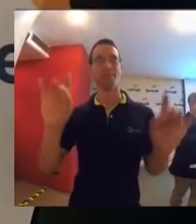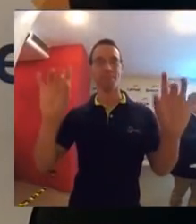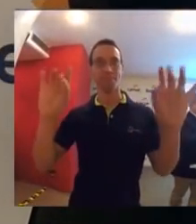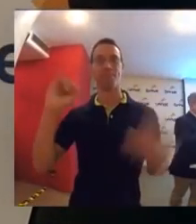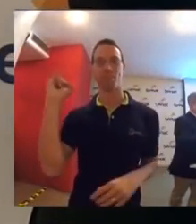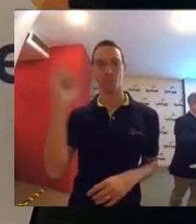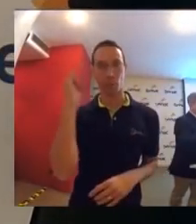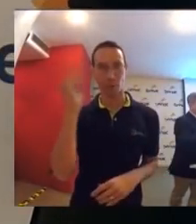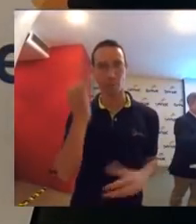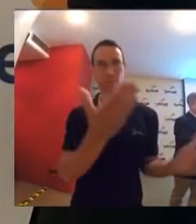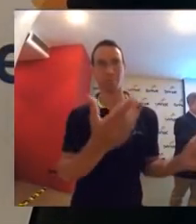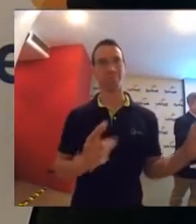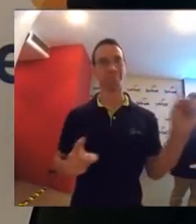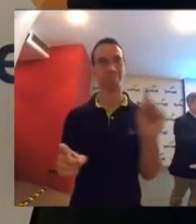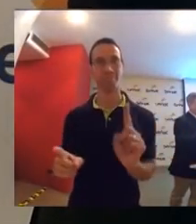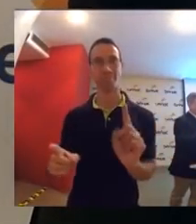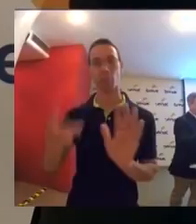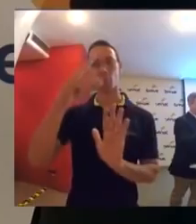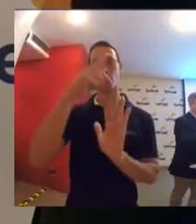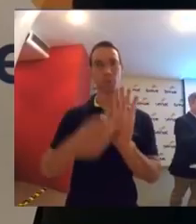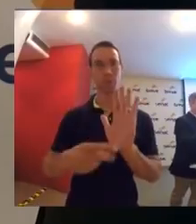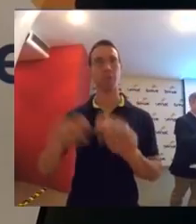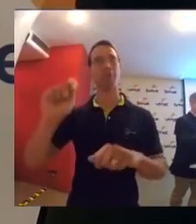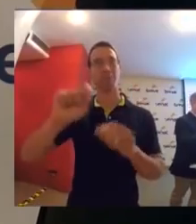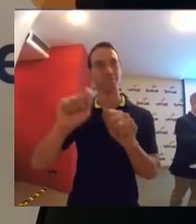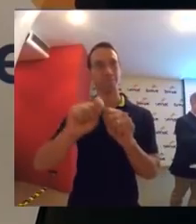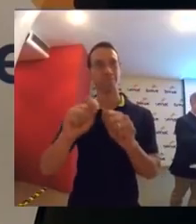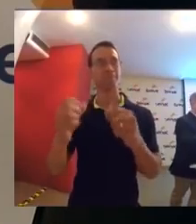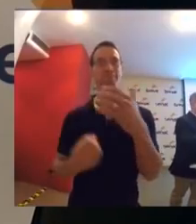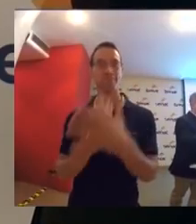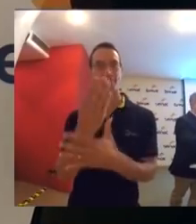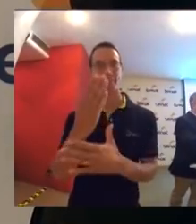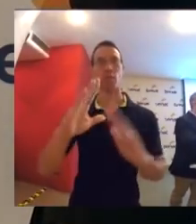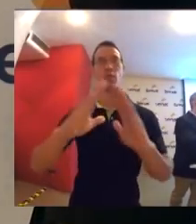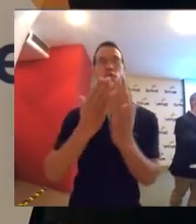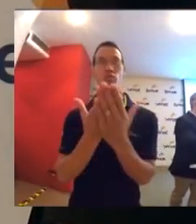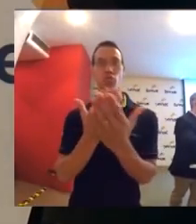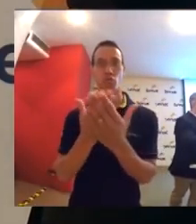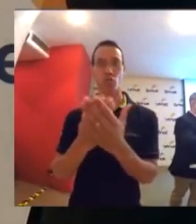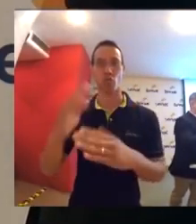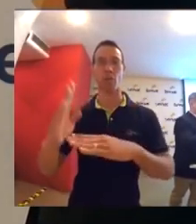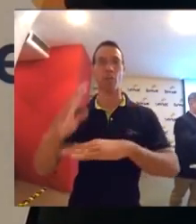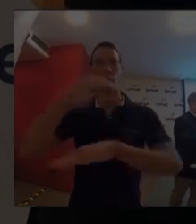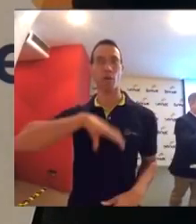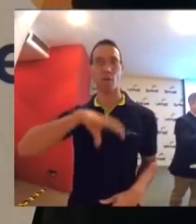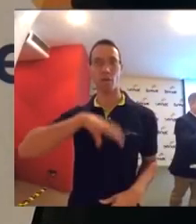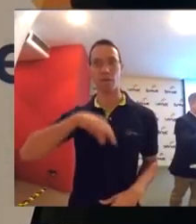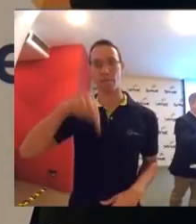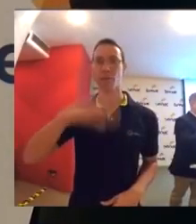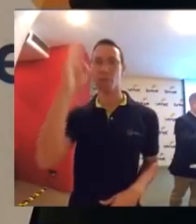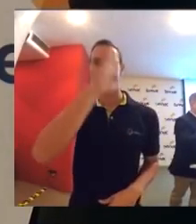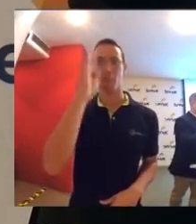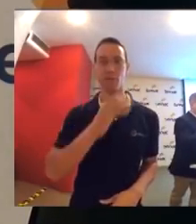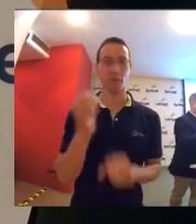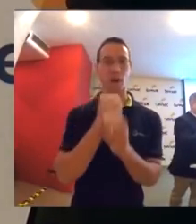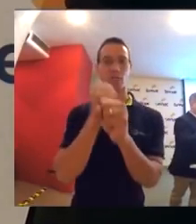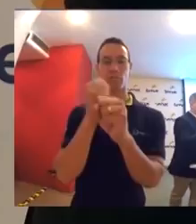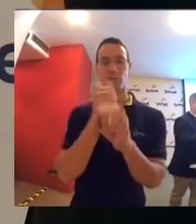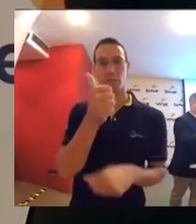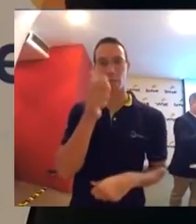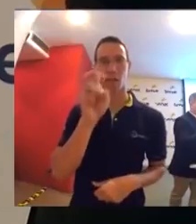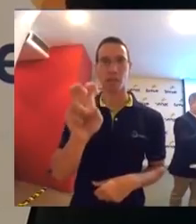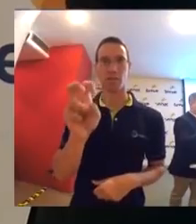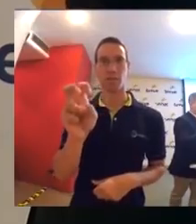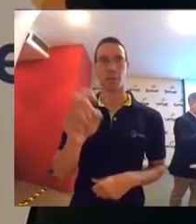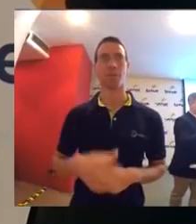que é o idealizador do projeto Escola da Ponte, em Portugal. Já vive no Brasil há 15 anos. E como